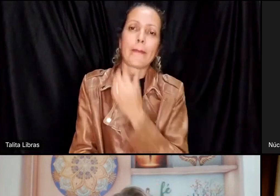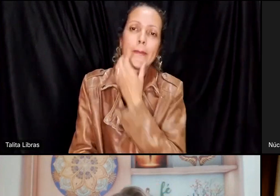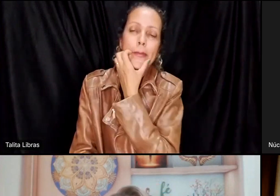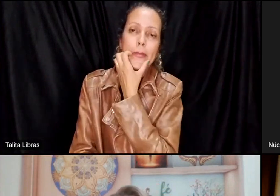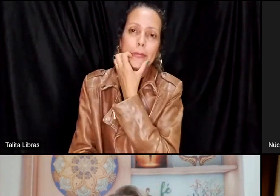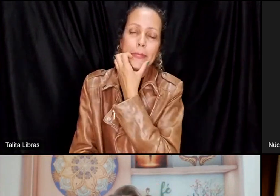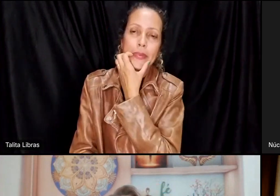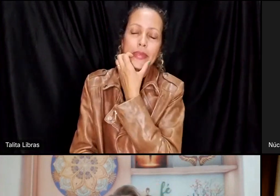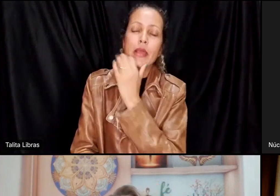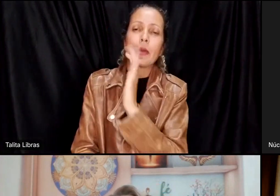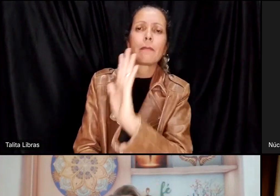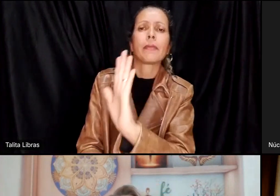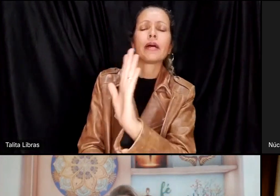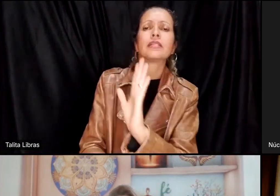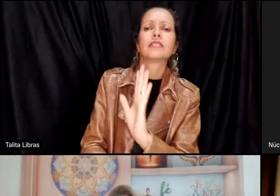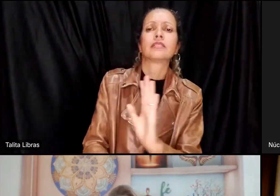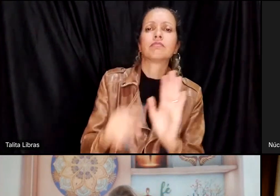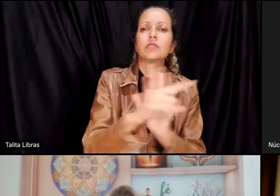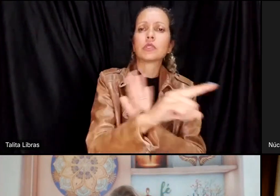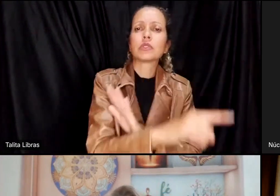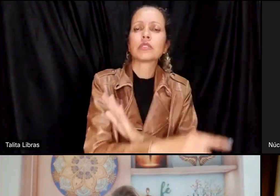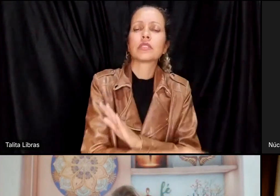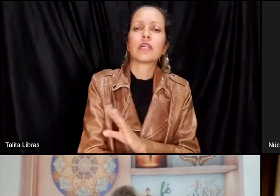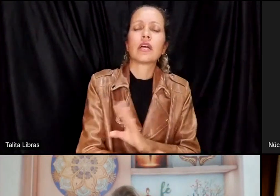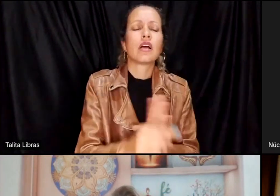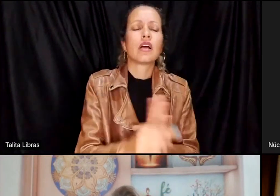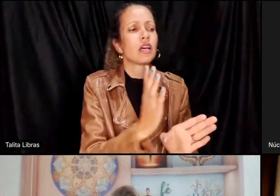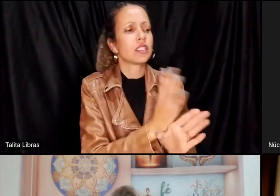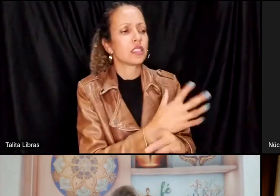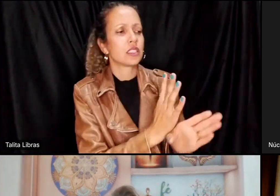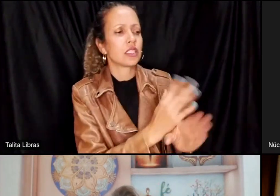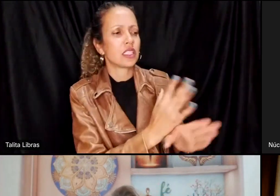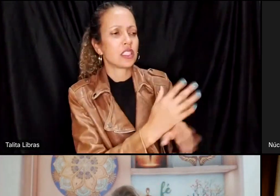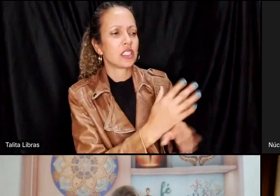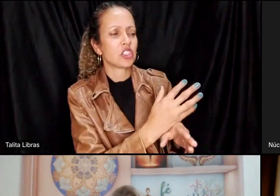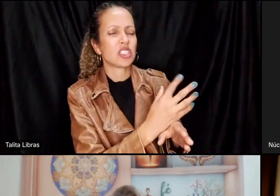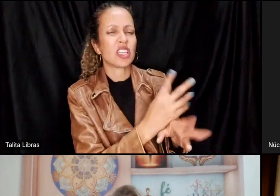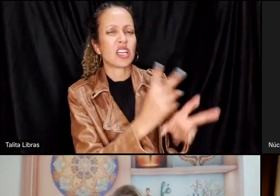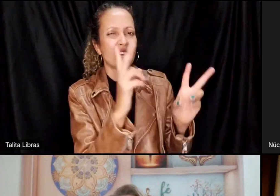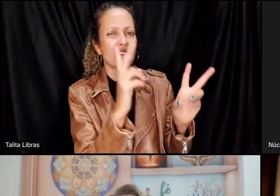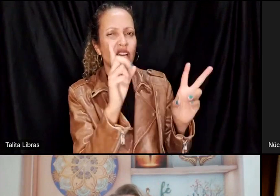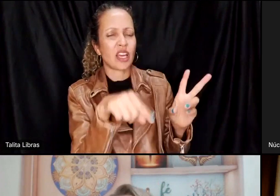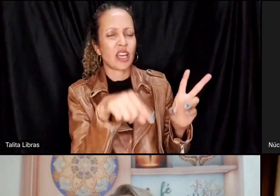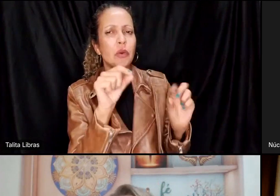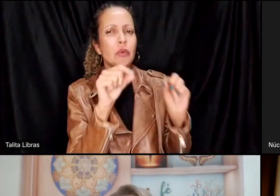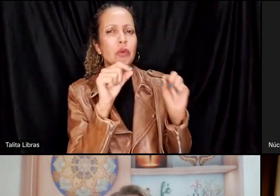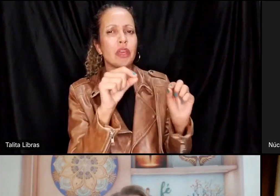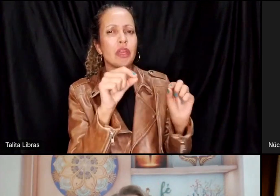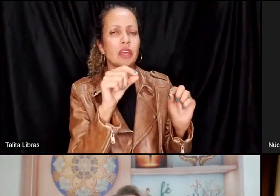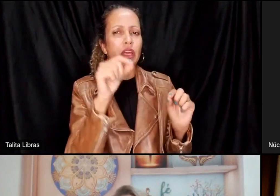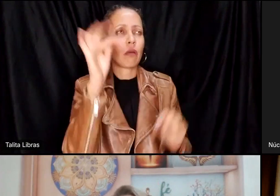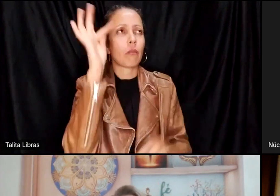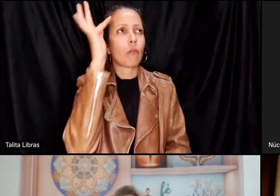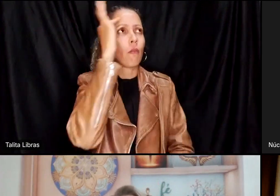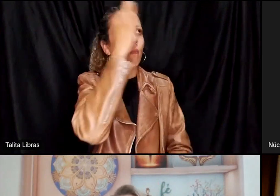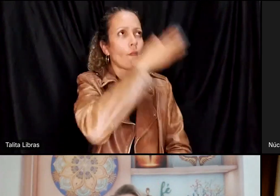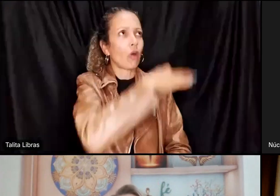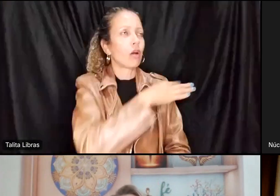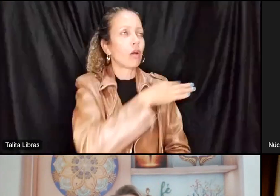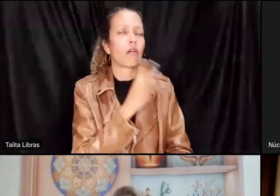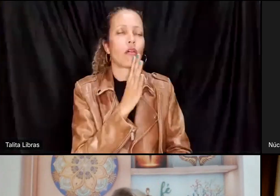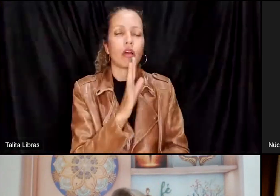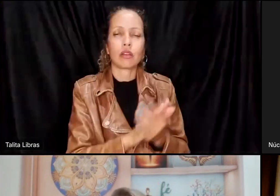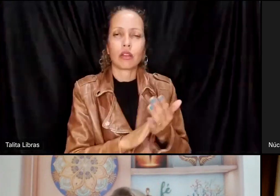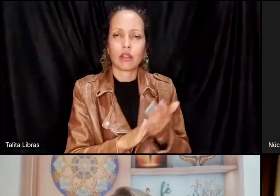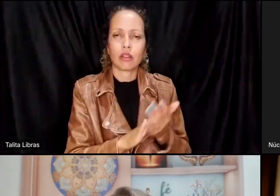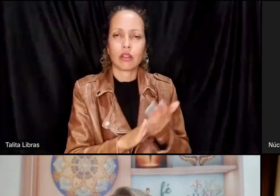seria, poderia ser chamada de pouco de ignorância da própria família, por não conhecimento. Então, mas